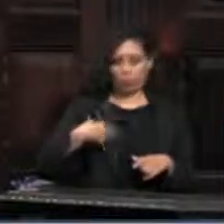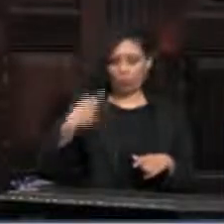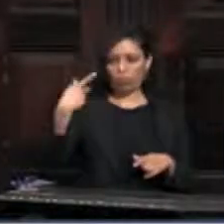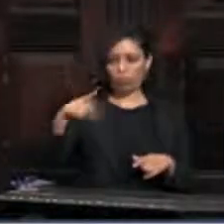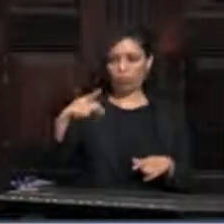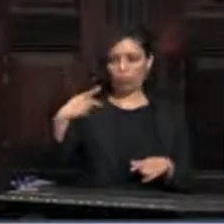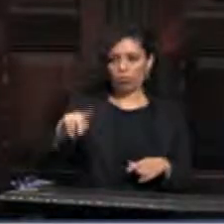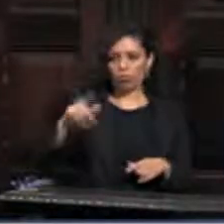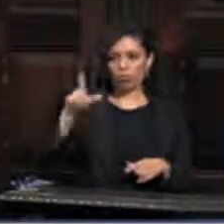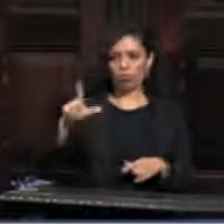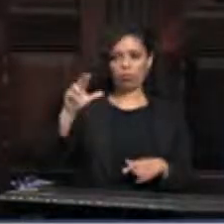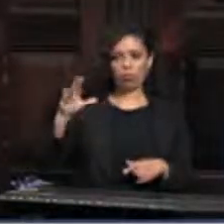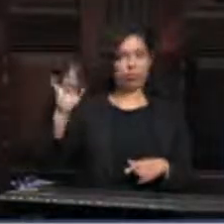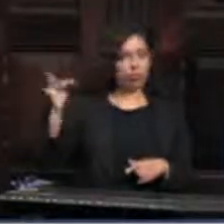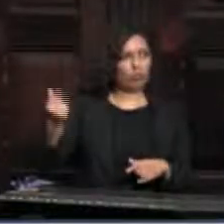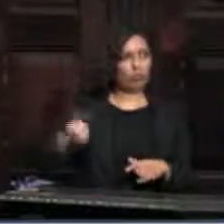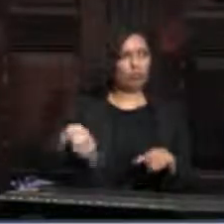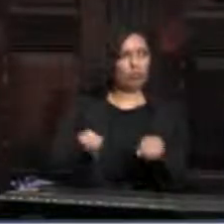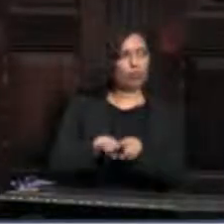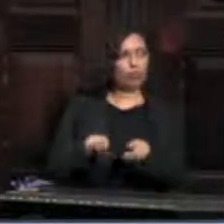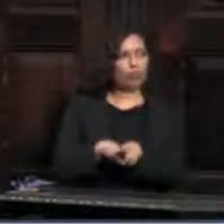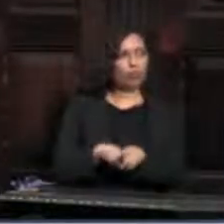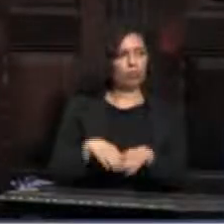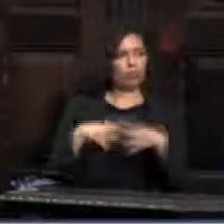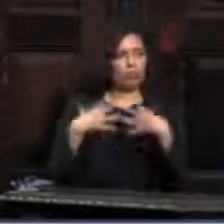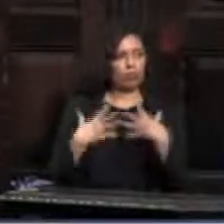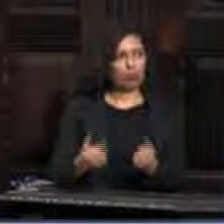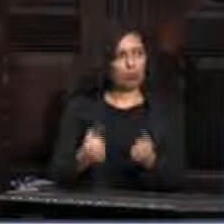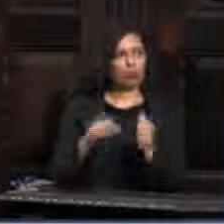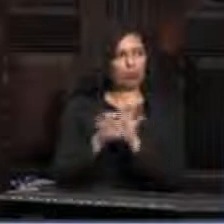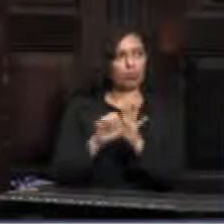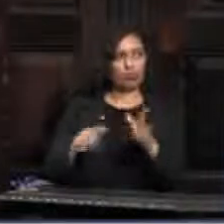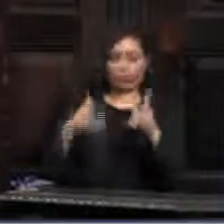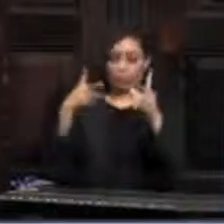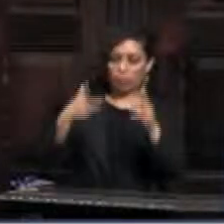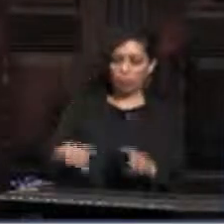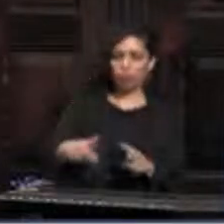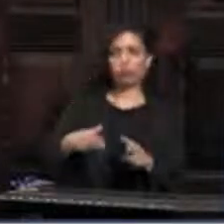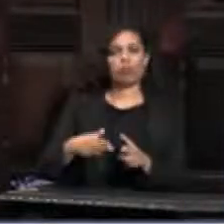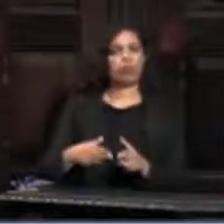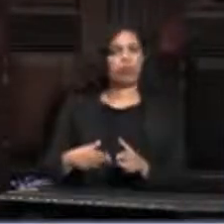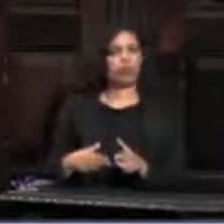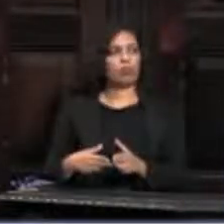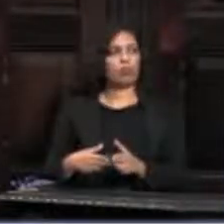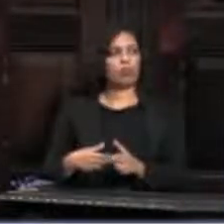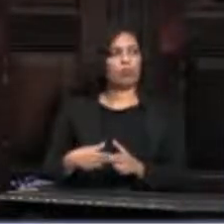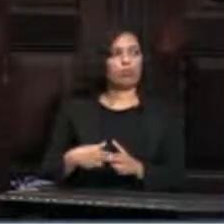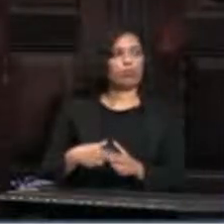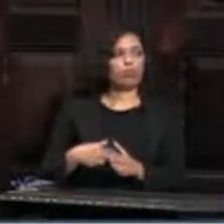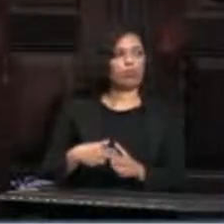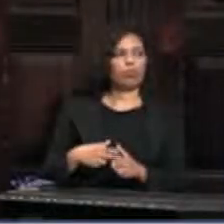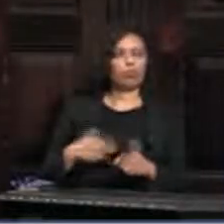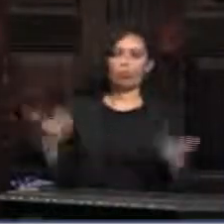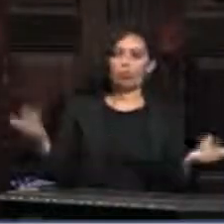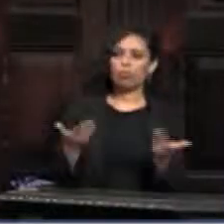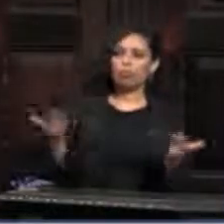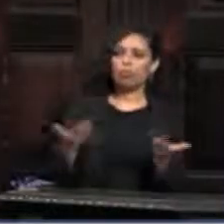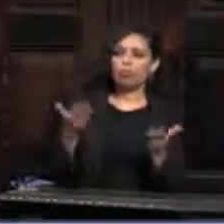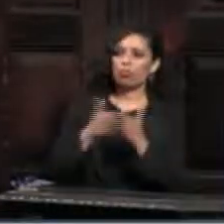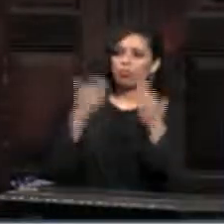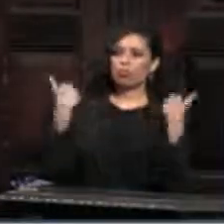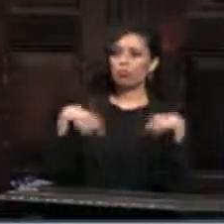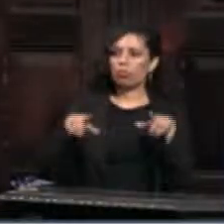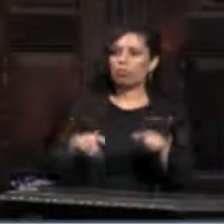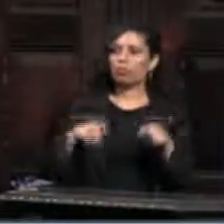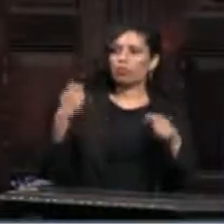Lucinha, do nosso partido, também aprovou uma legislação similar em âmbito municipal. Então está na hora do Parlamento Fluminense